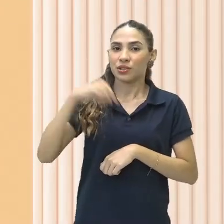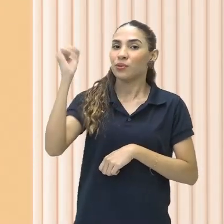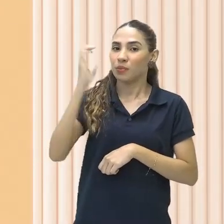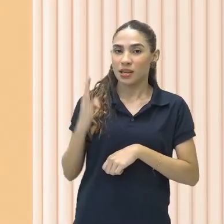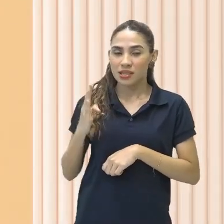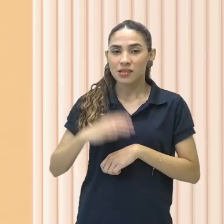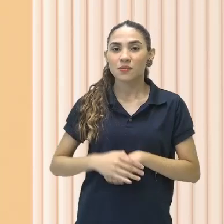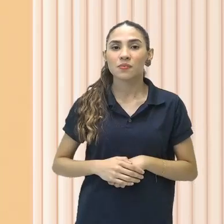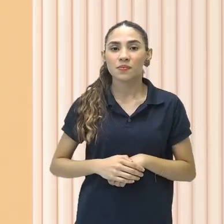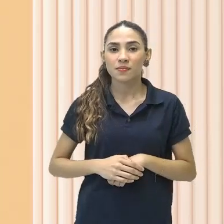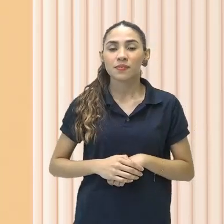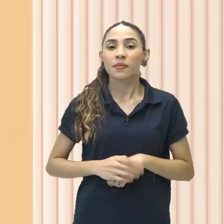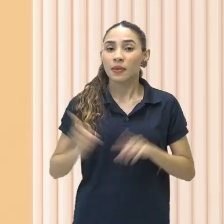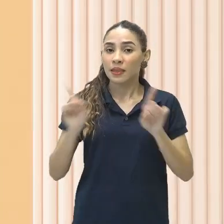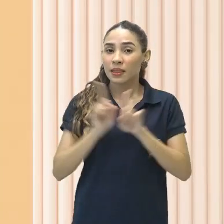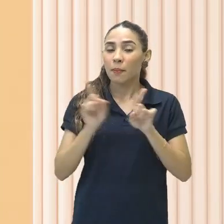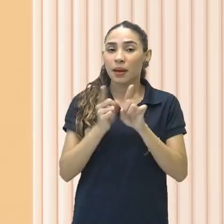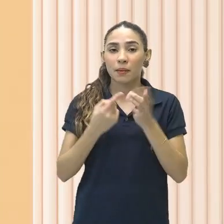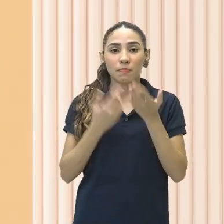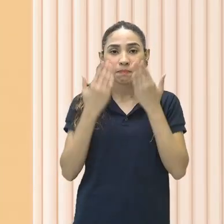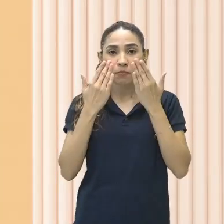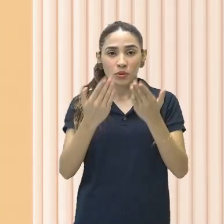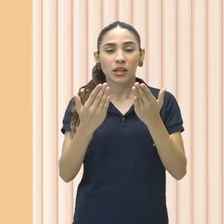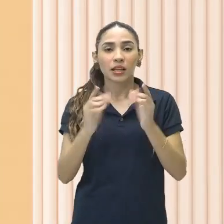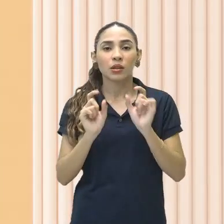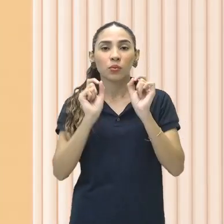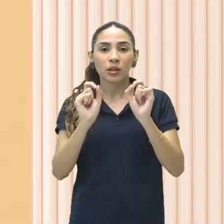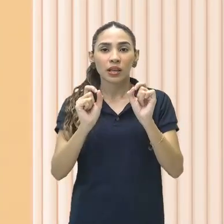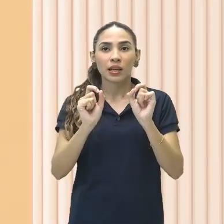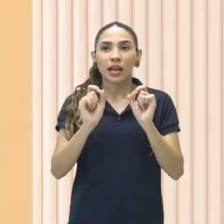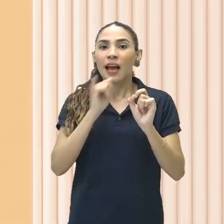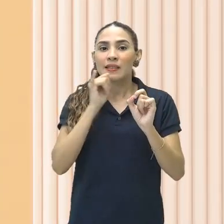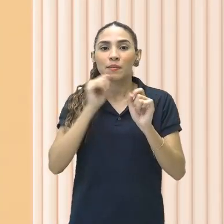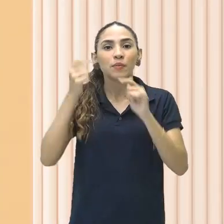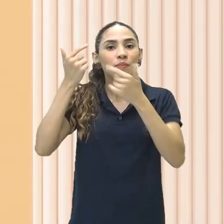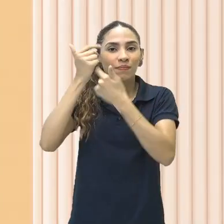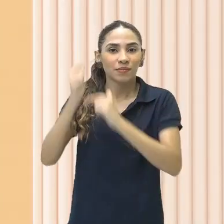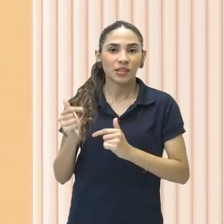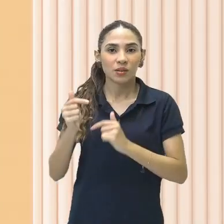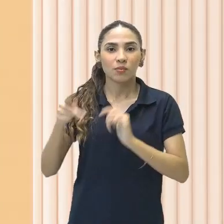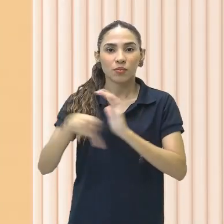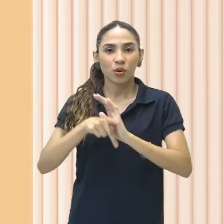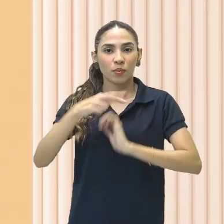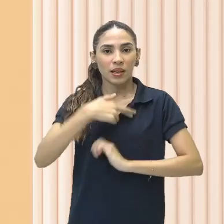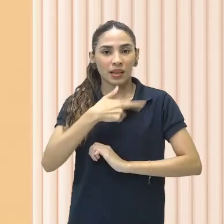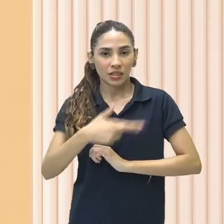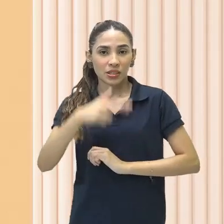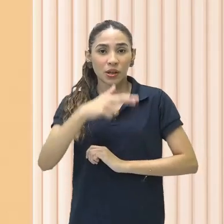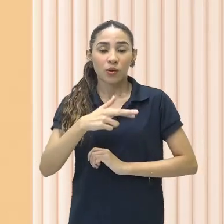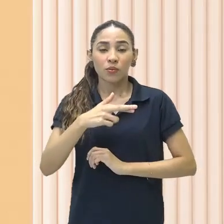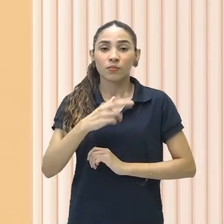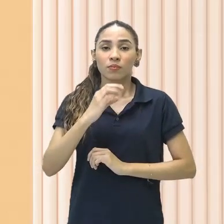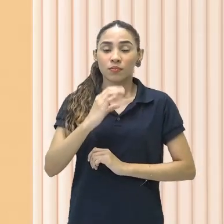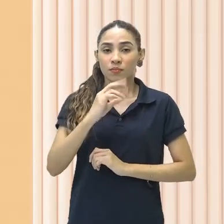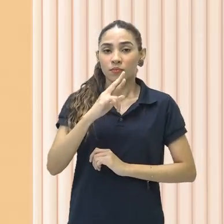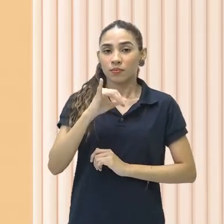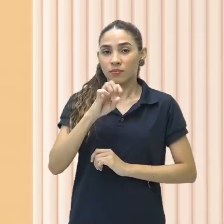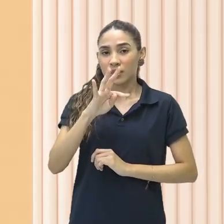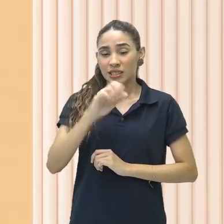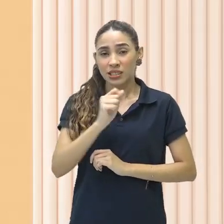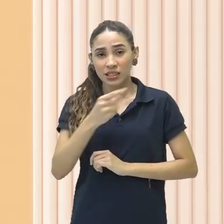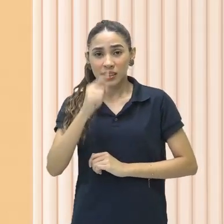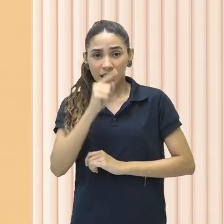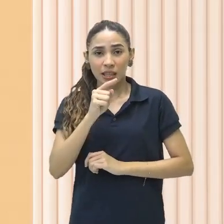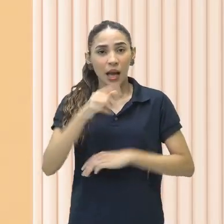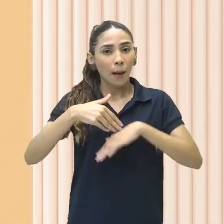Brasil, e elas foram colocadas dentro do costume da religião cristã, para que houvesse